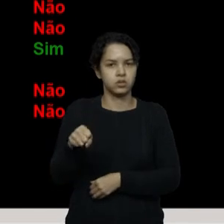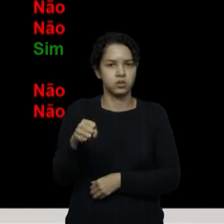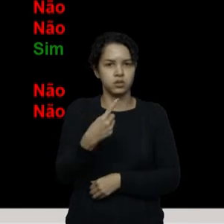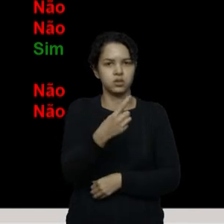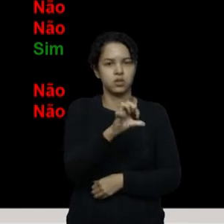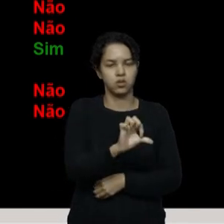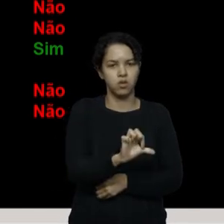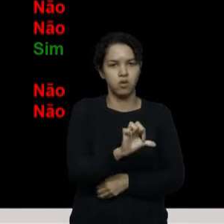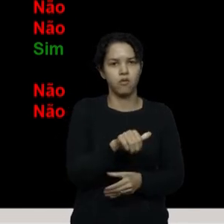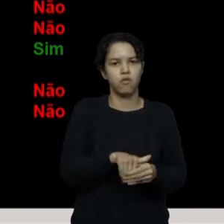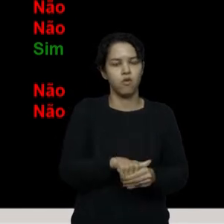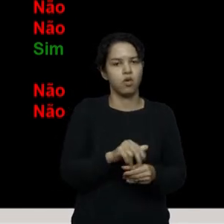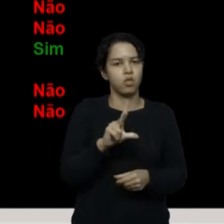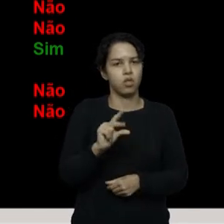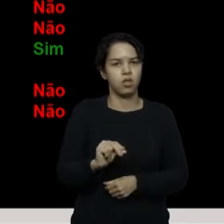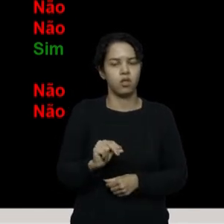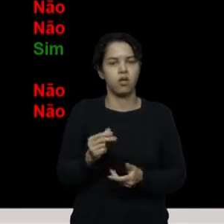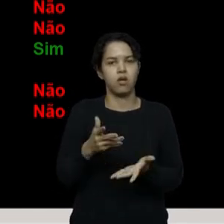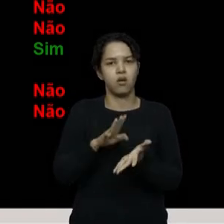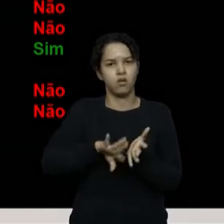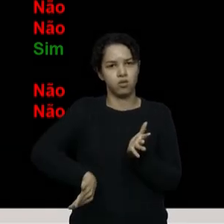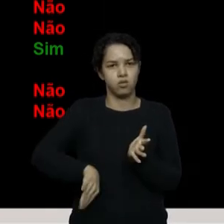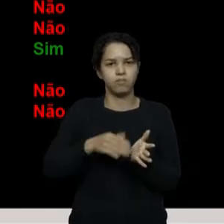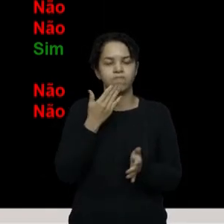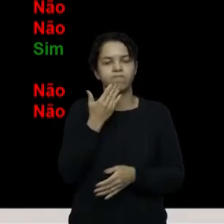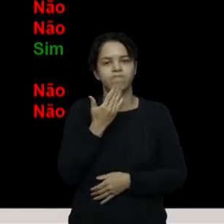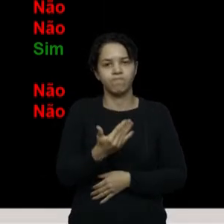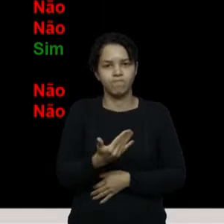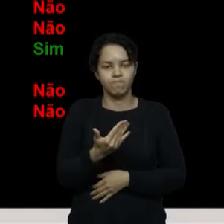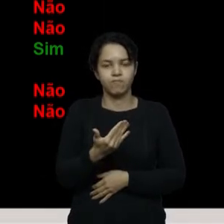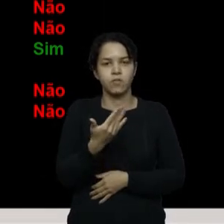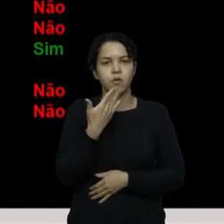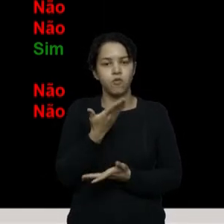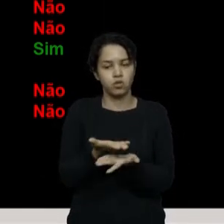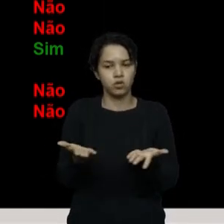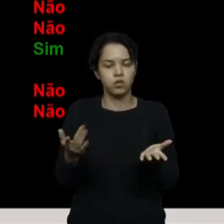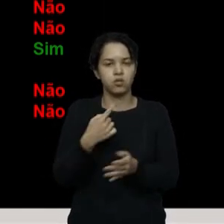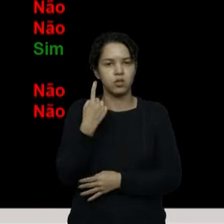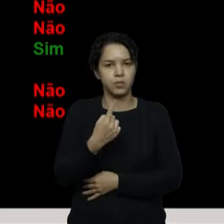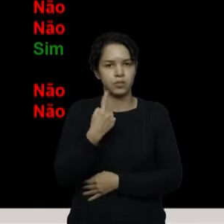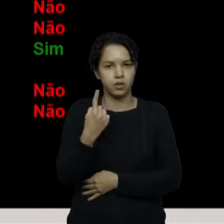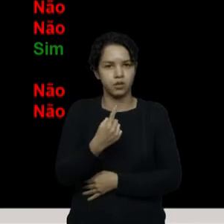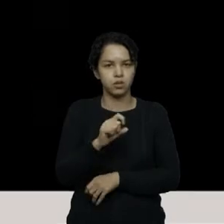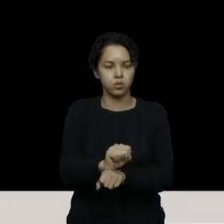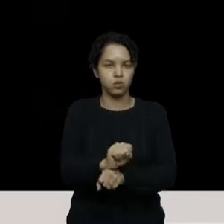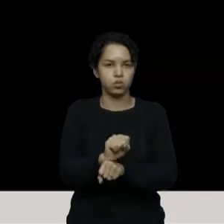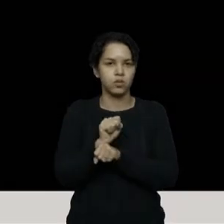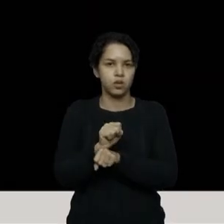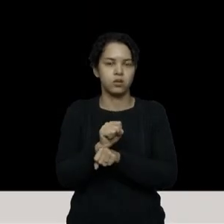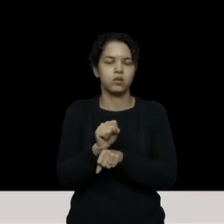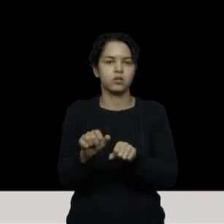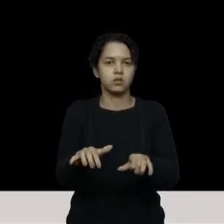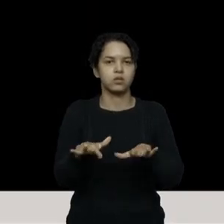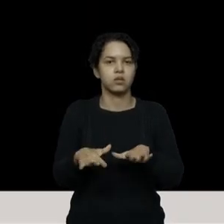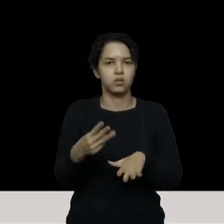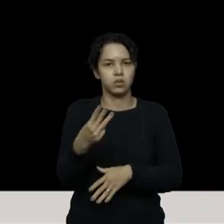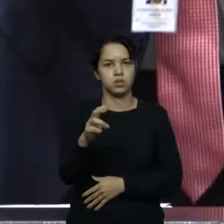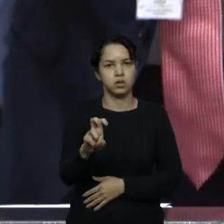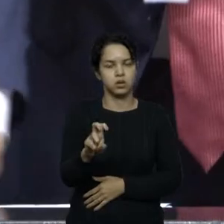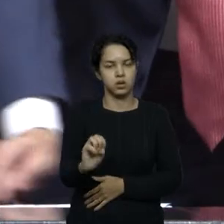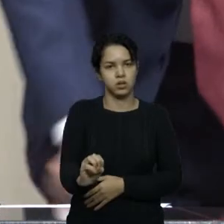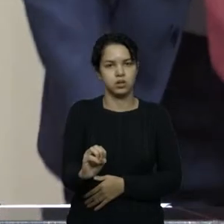1941 não está rejeitado o requerimento eu peço os deputados eu suspendendo a sessão por 30 segundos